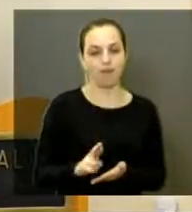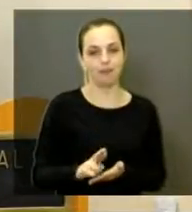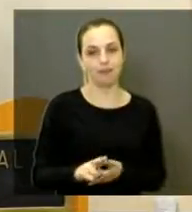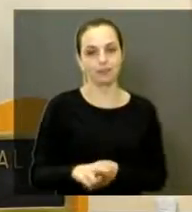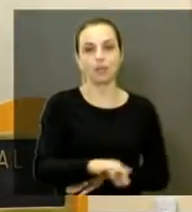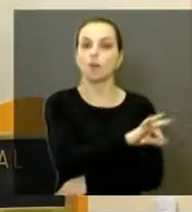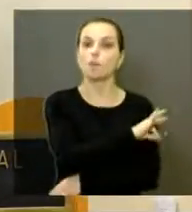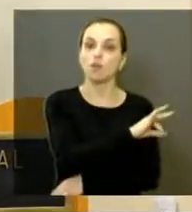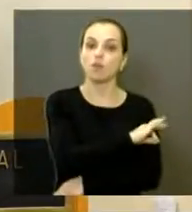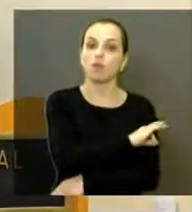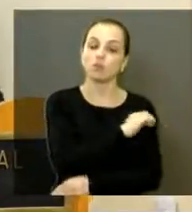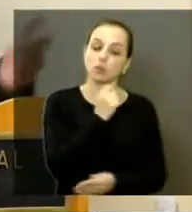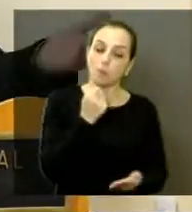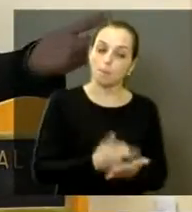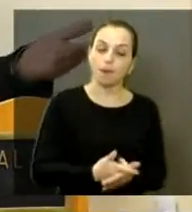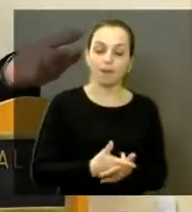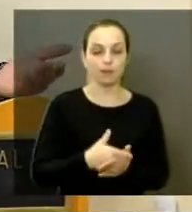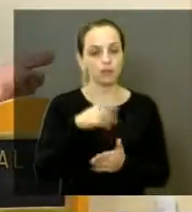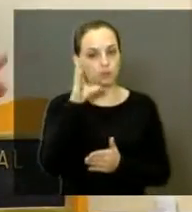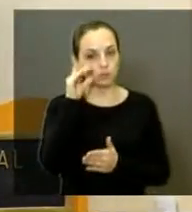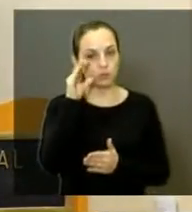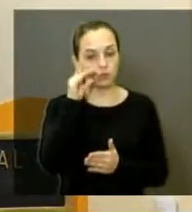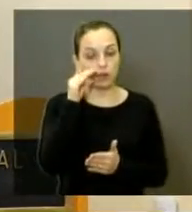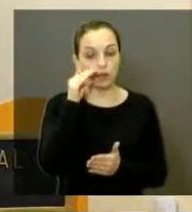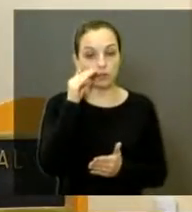esses funcionários que você ouviu falar. Então,